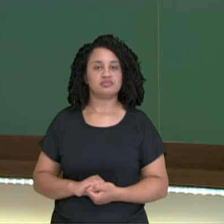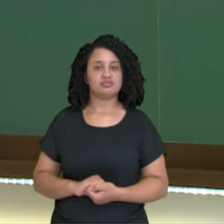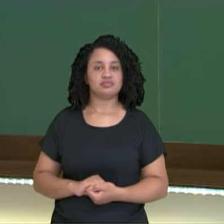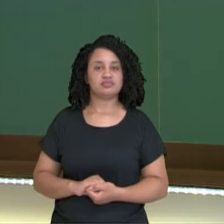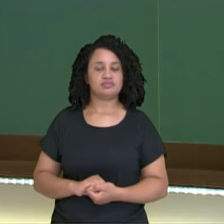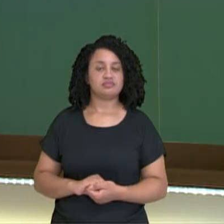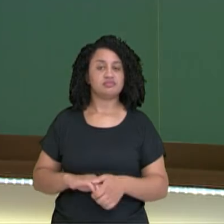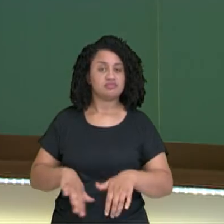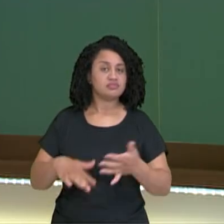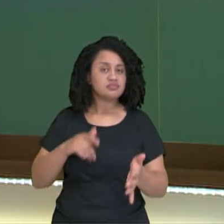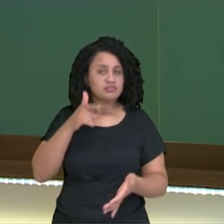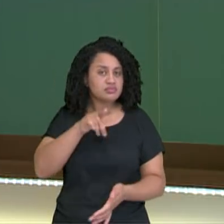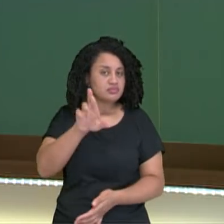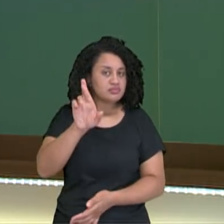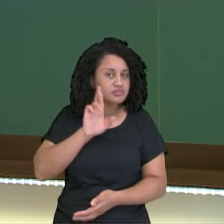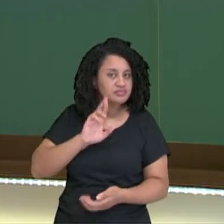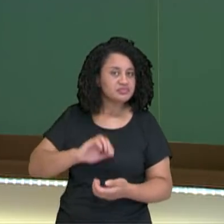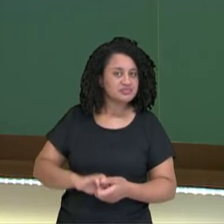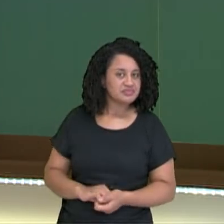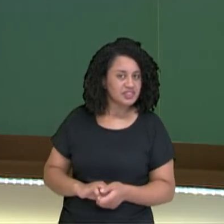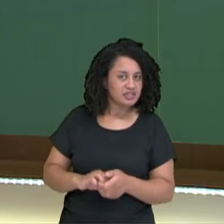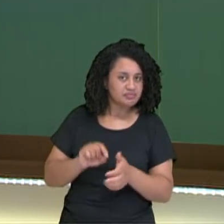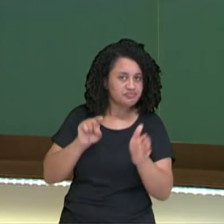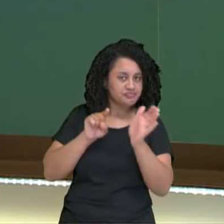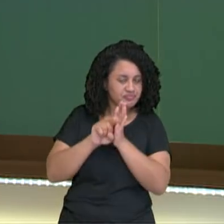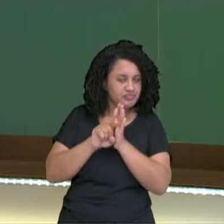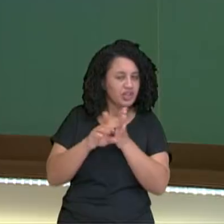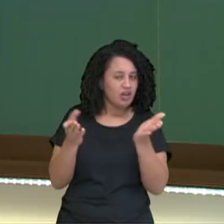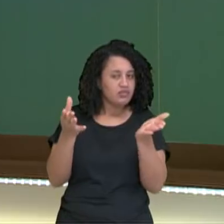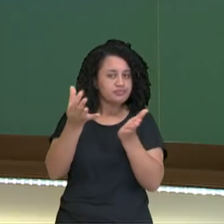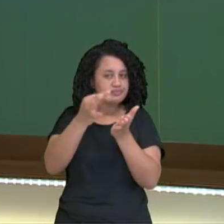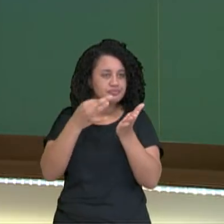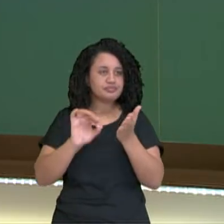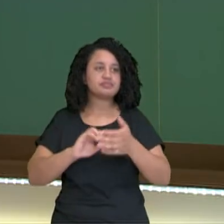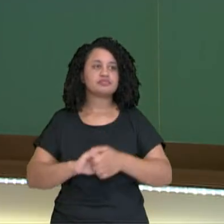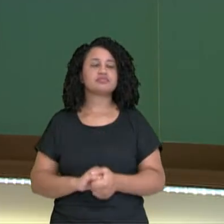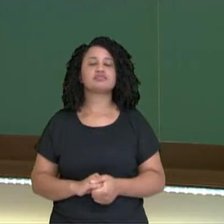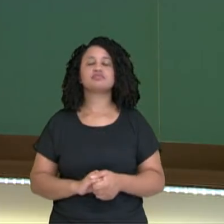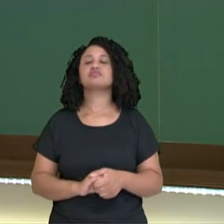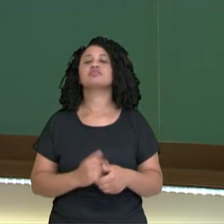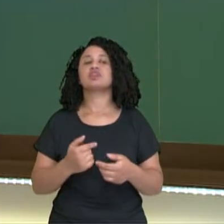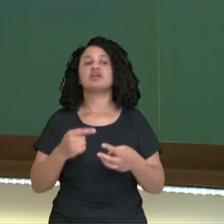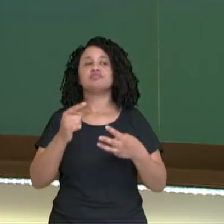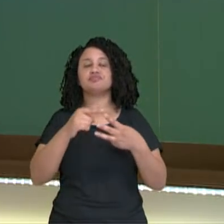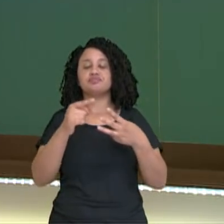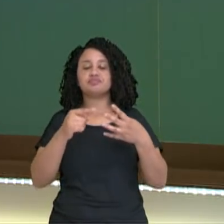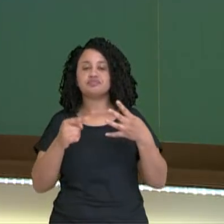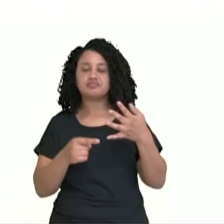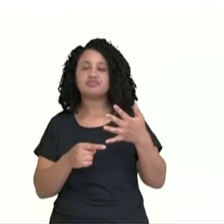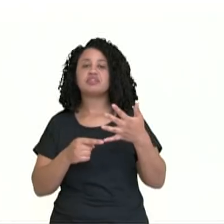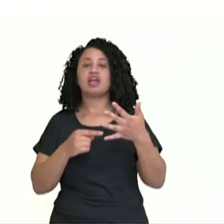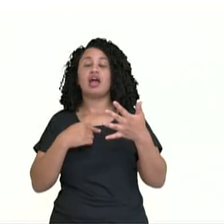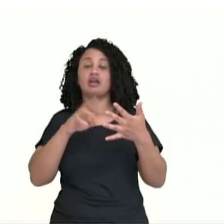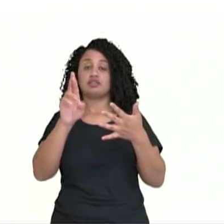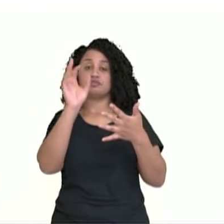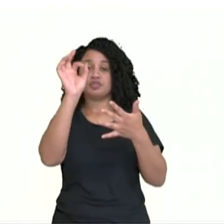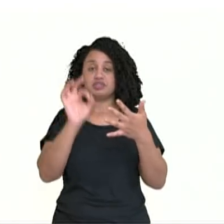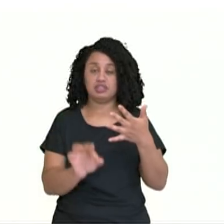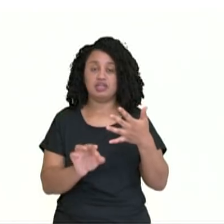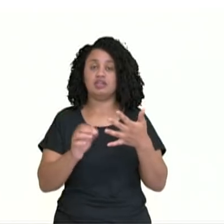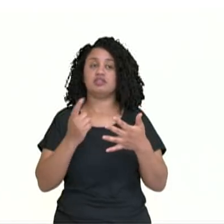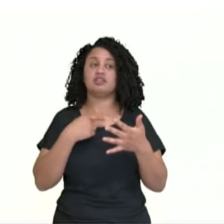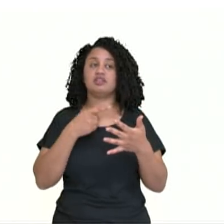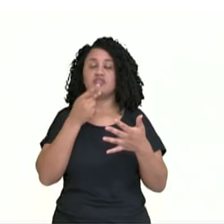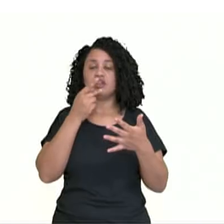E então, conseguiram responder a pergunta? Vamos à correção? Então vejam, a resposta correta é o que a gente